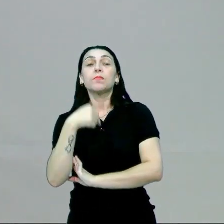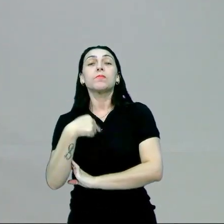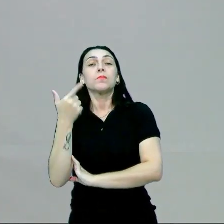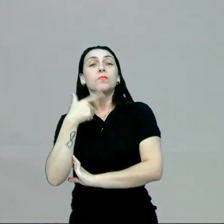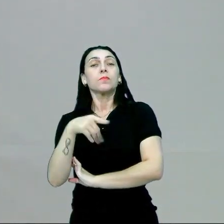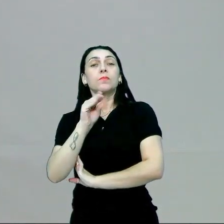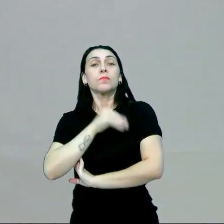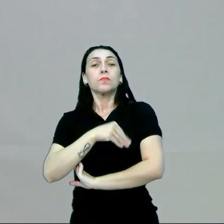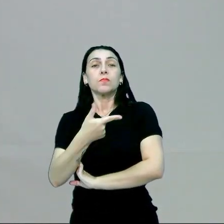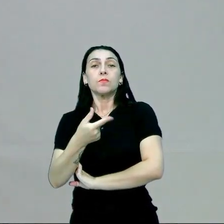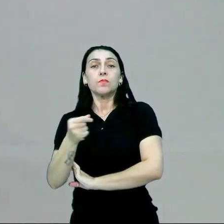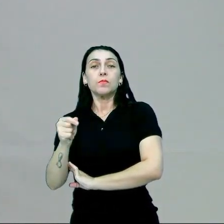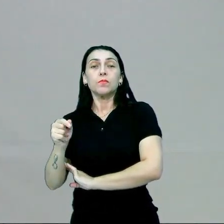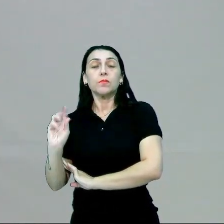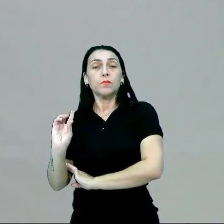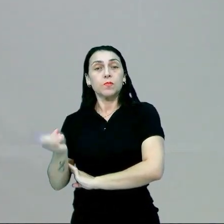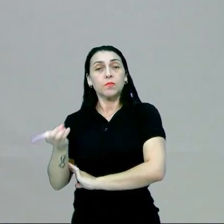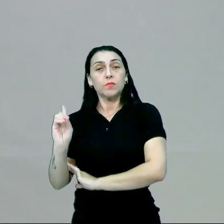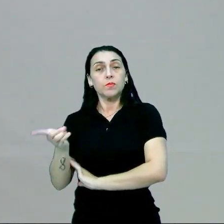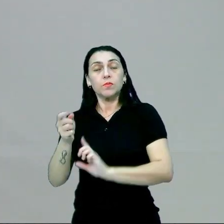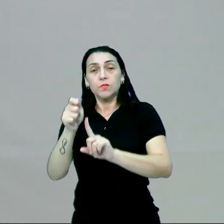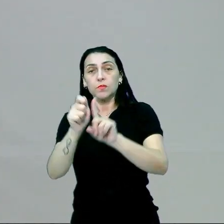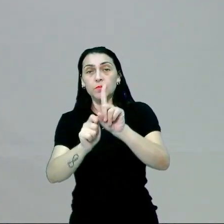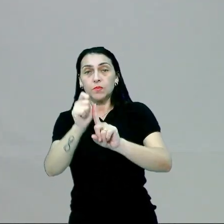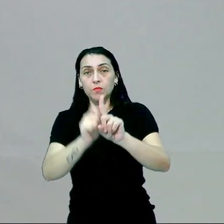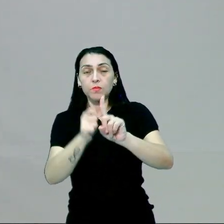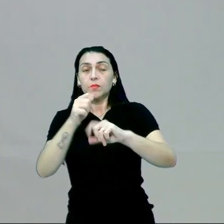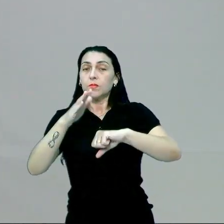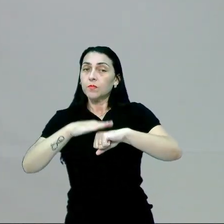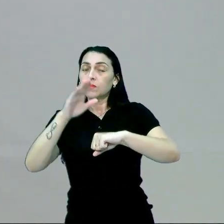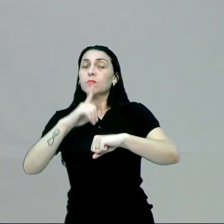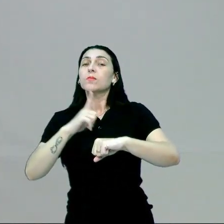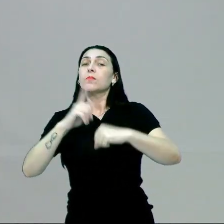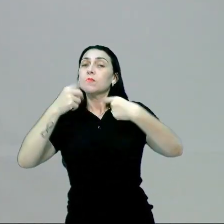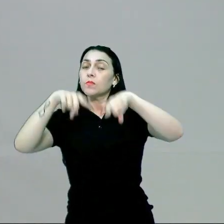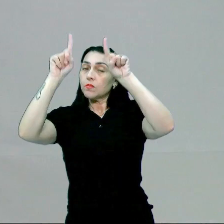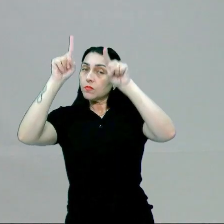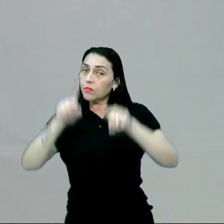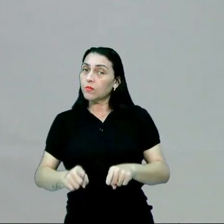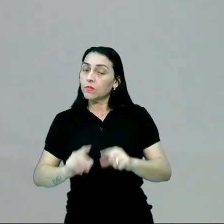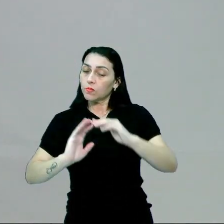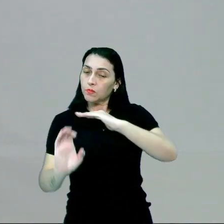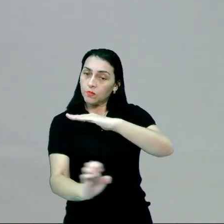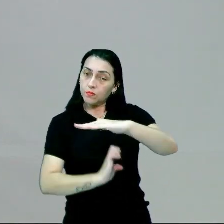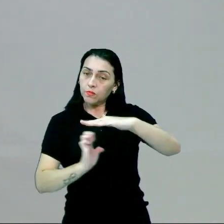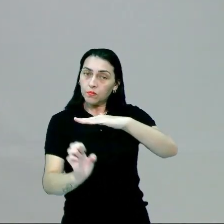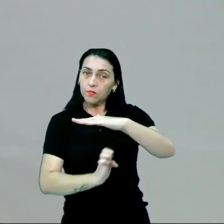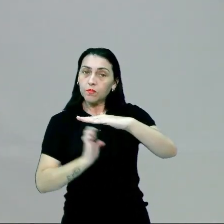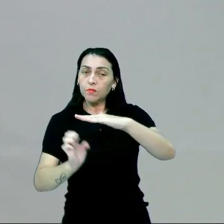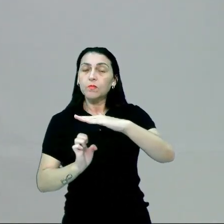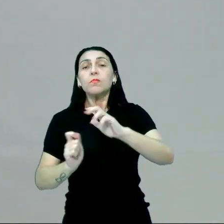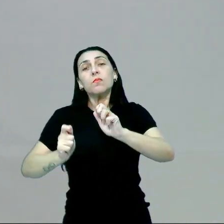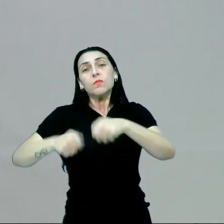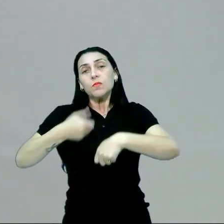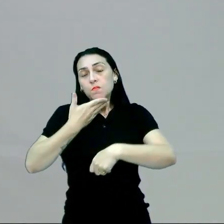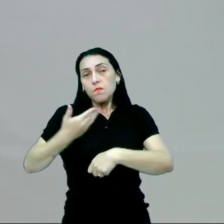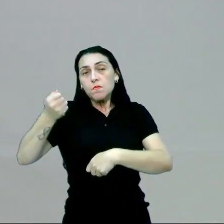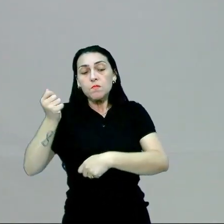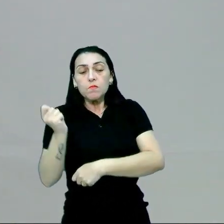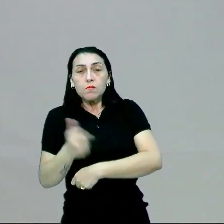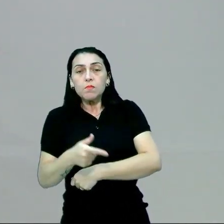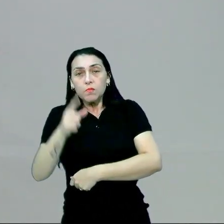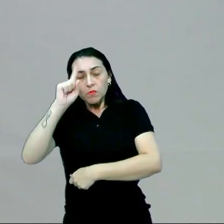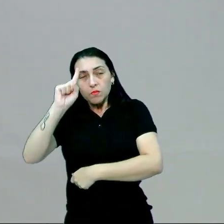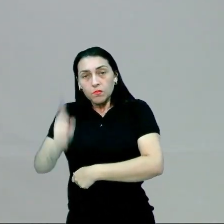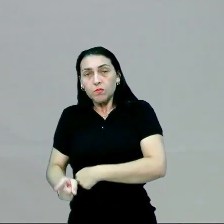ganho $20.000 por mês, por mais que eu seja um empregado daquela empresa, eu vou estar numa condição melhor do que o dono